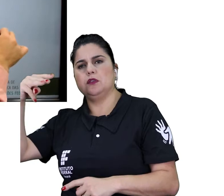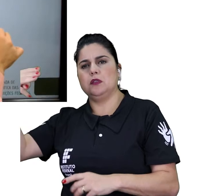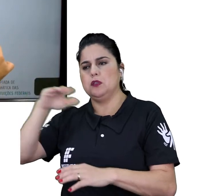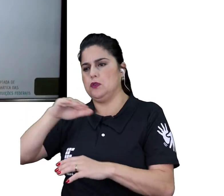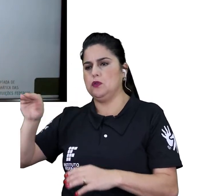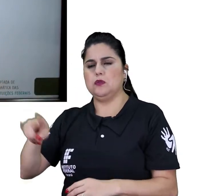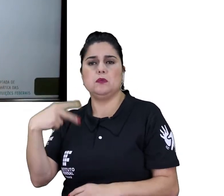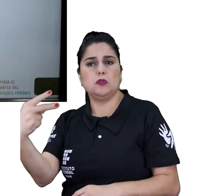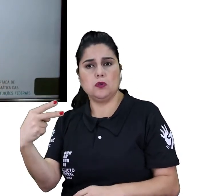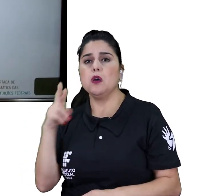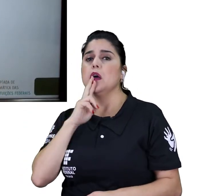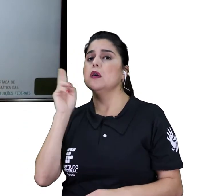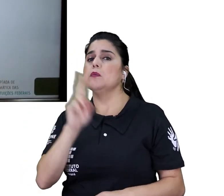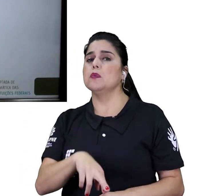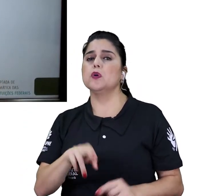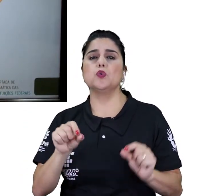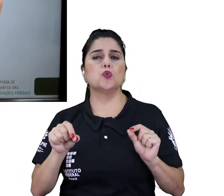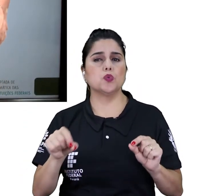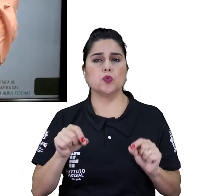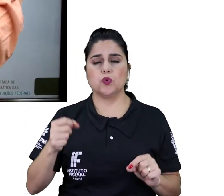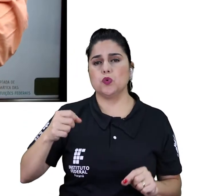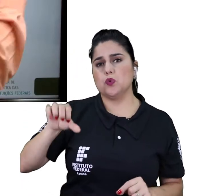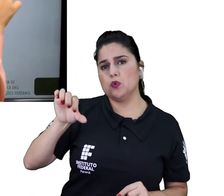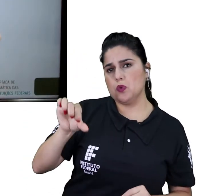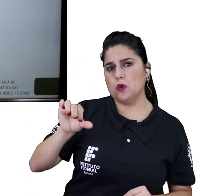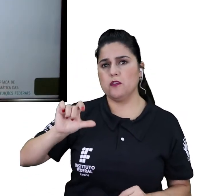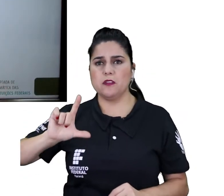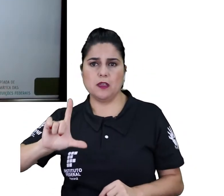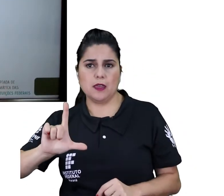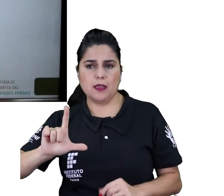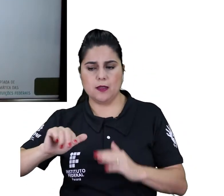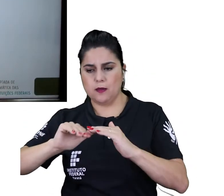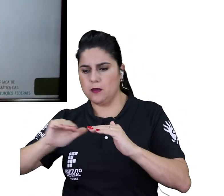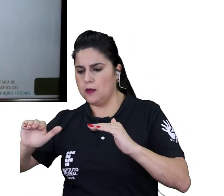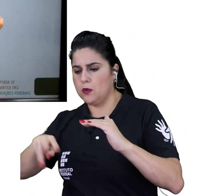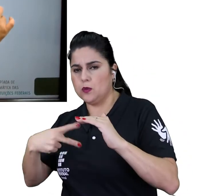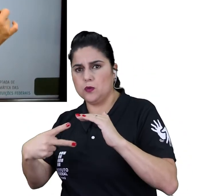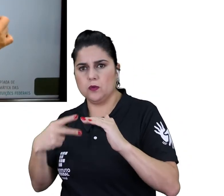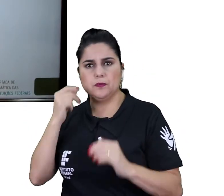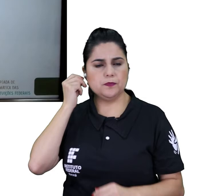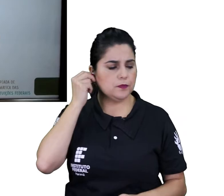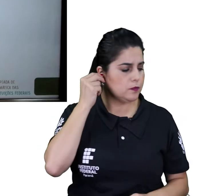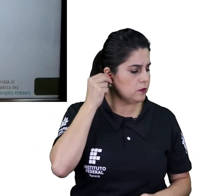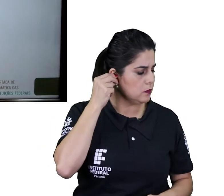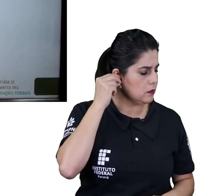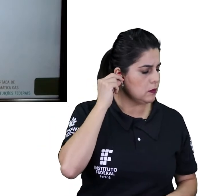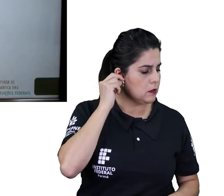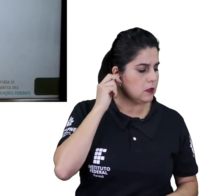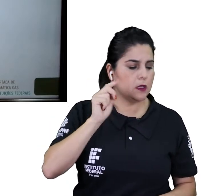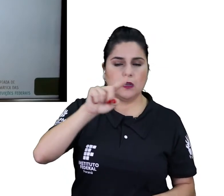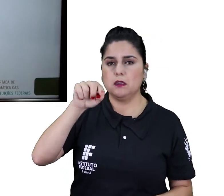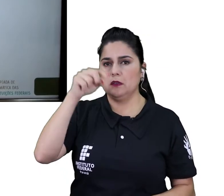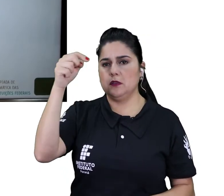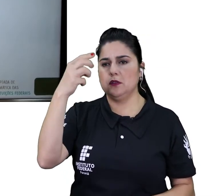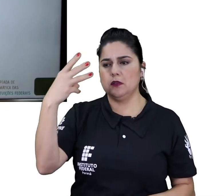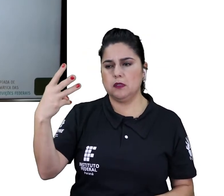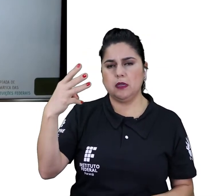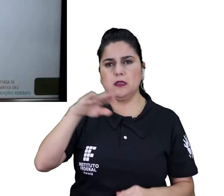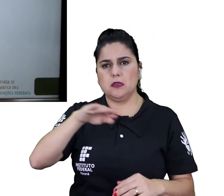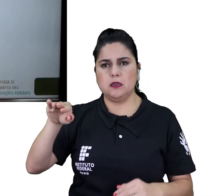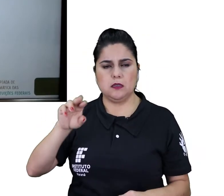sobre 2, o resultado tem que ser 9L sobre 2. De fato, raiz de 3 vezes raiz de 3 é